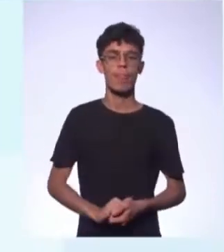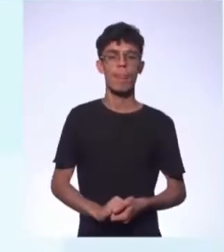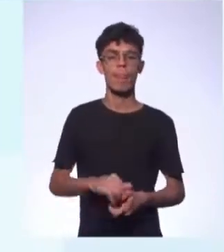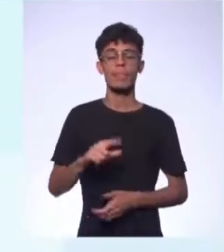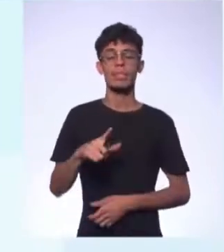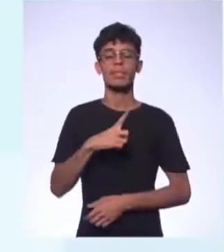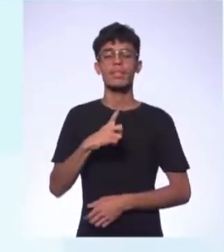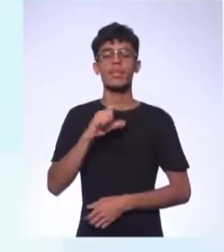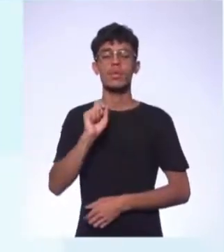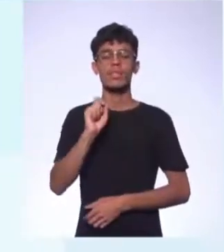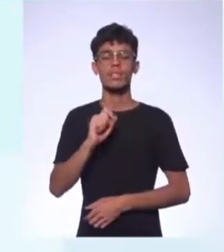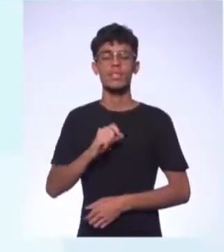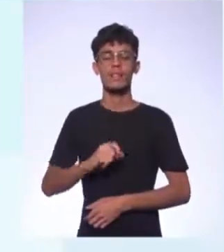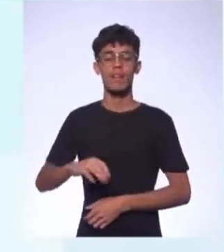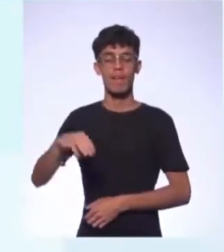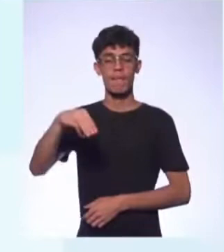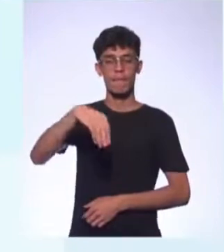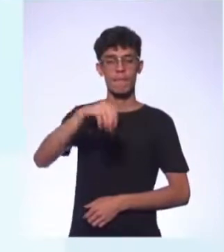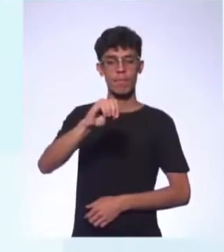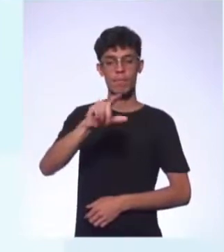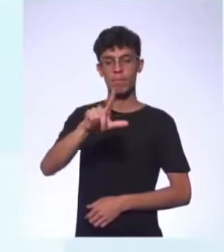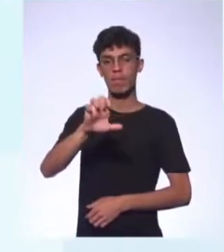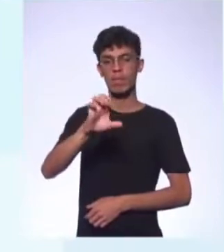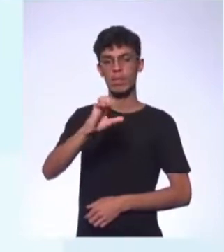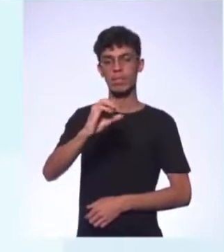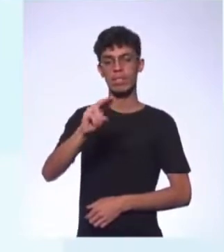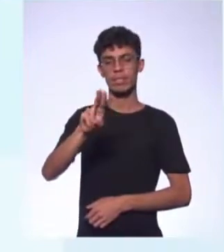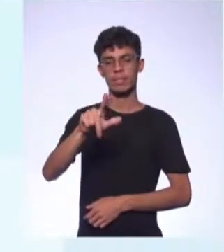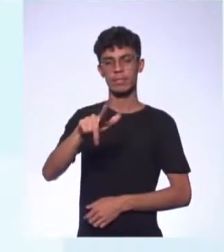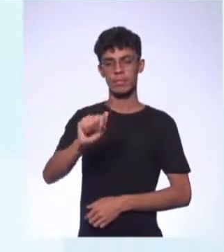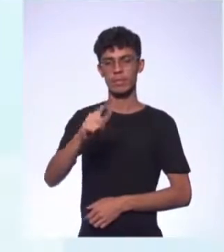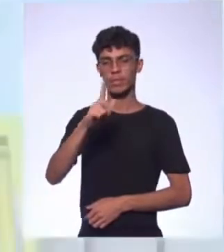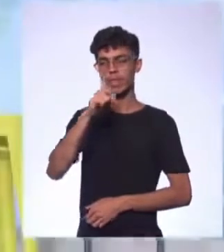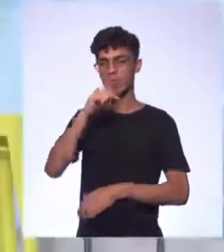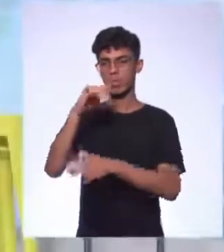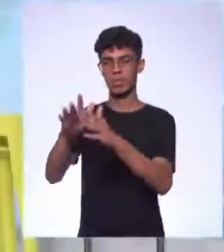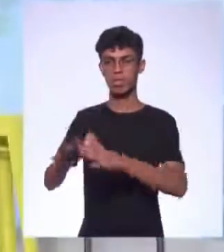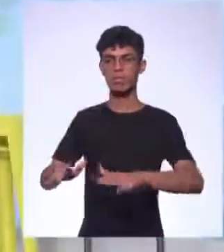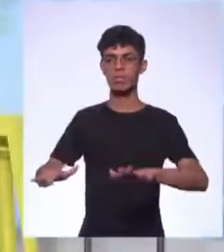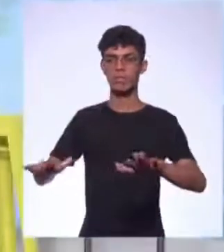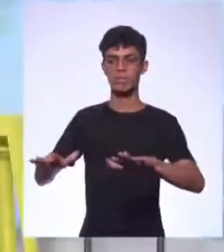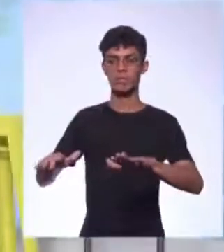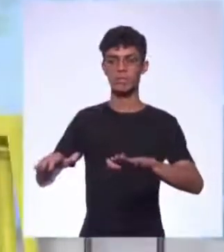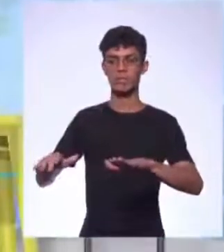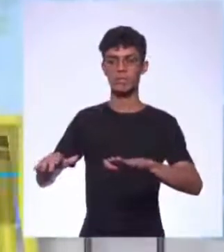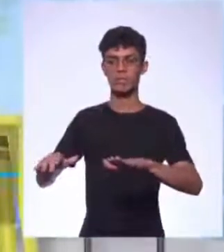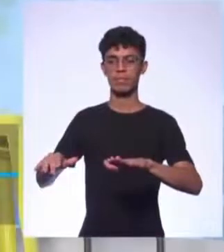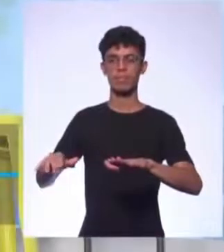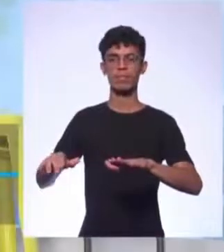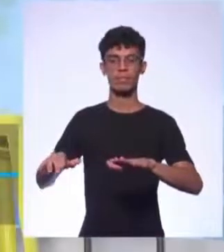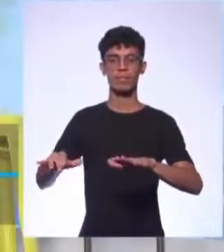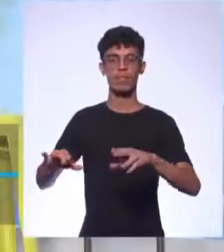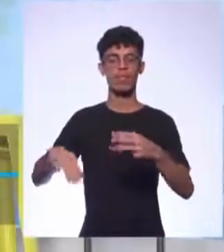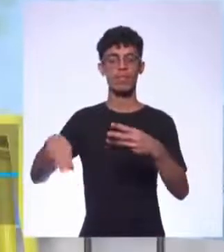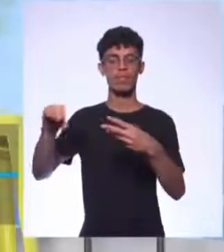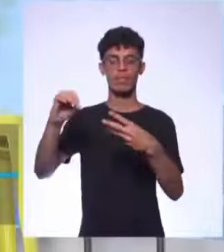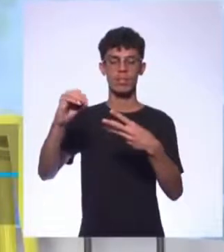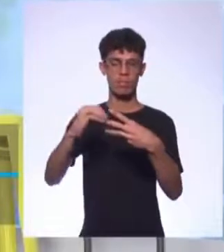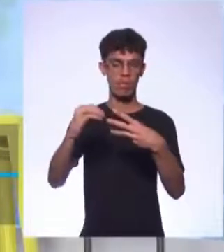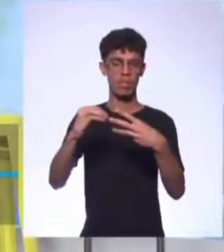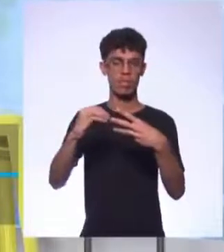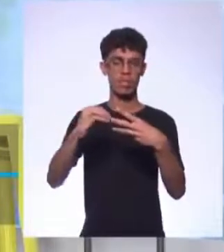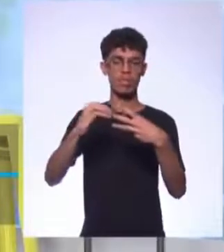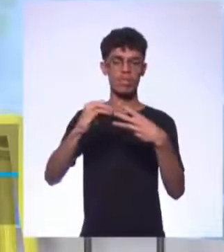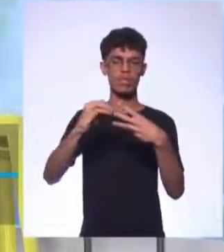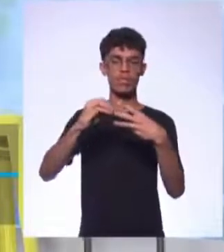tem lá as moléculas de água. Portanto, as primeiras gotas de chuva, quando cai, são as chamadas